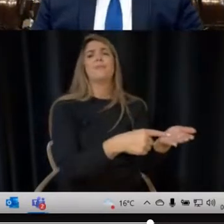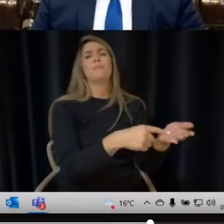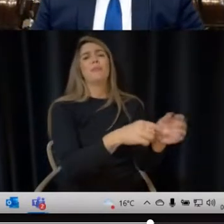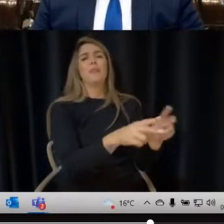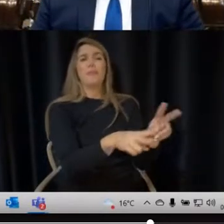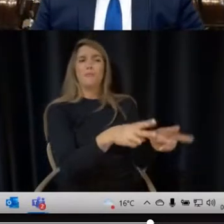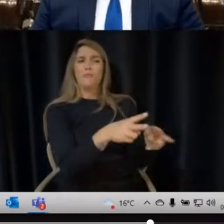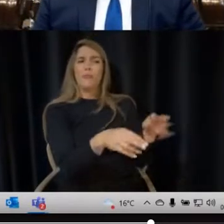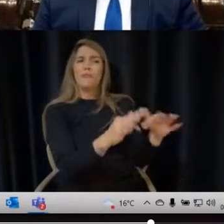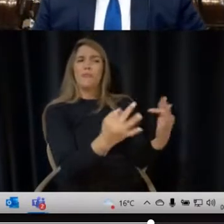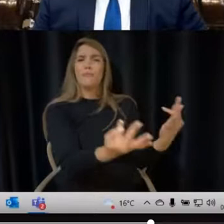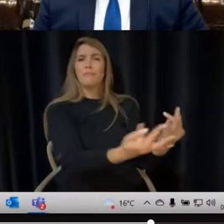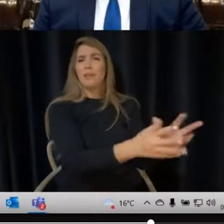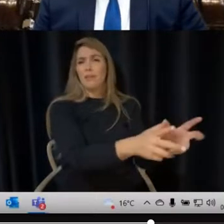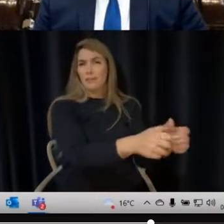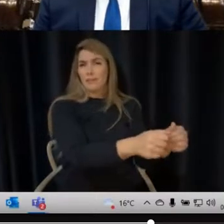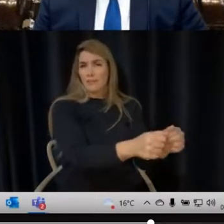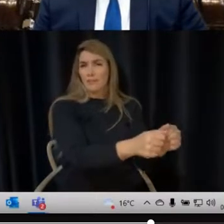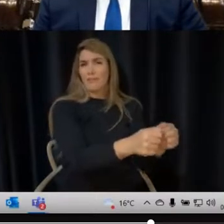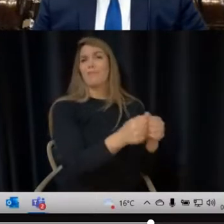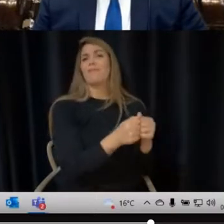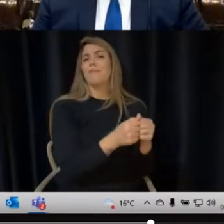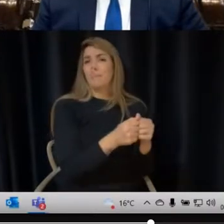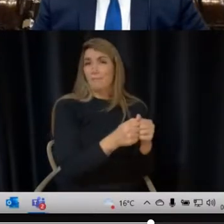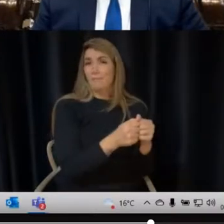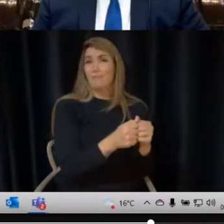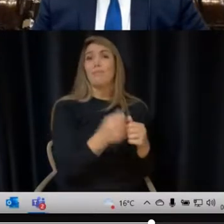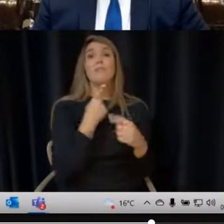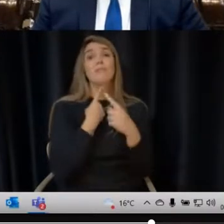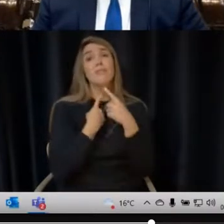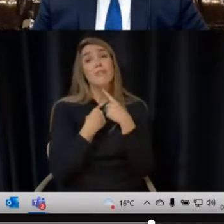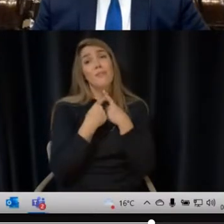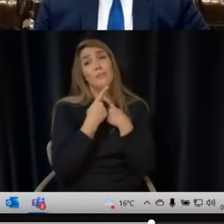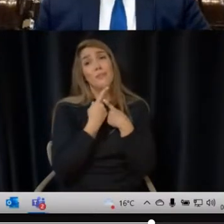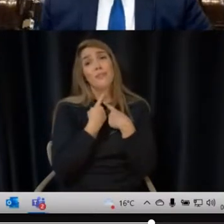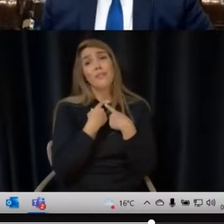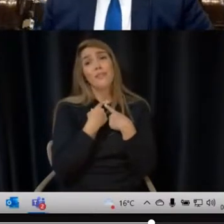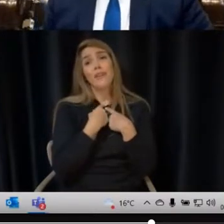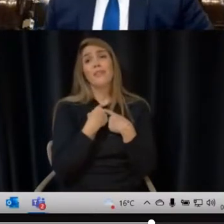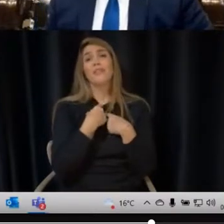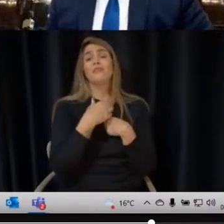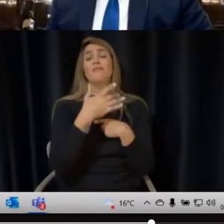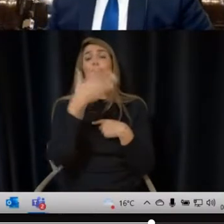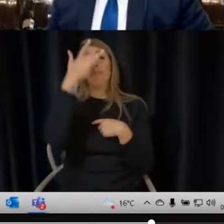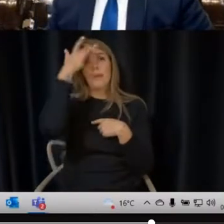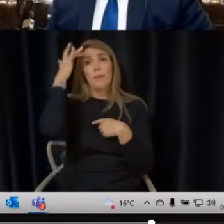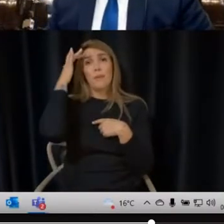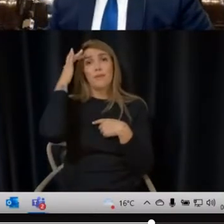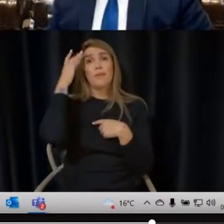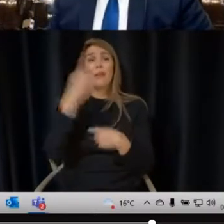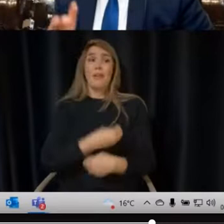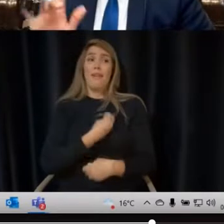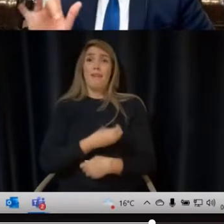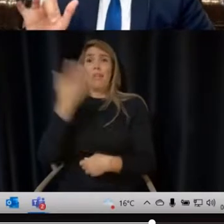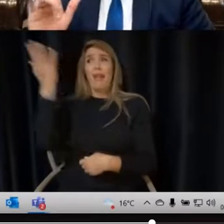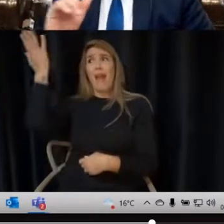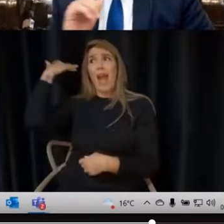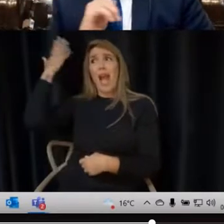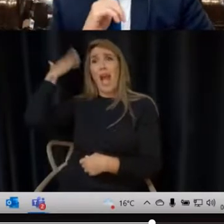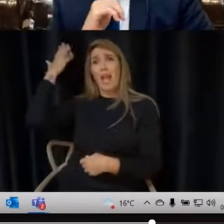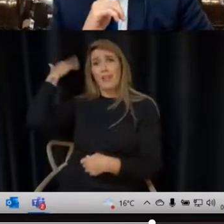geralmente, é a vontade do parente em vida que é levada em conta, né. Mas A pergunta dela é